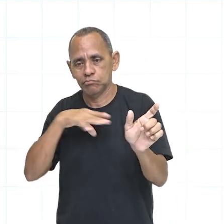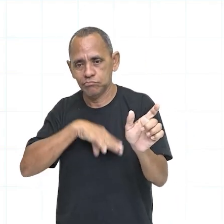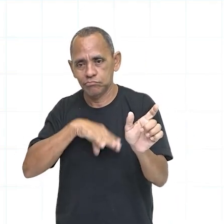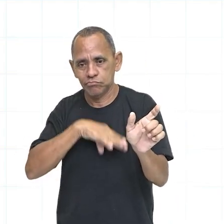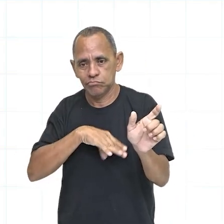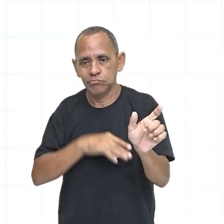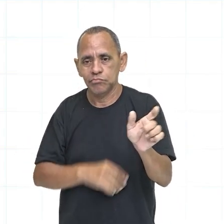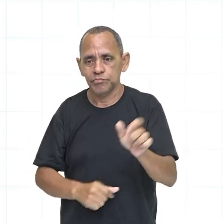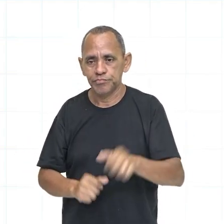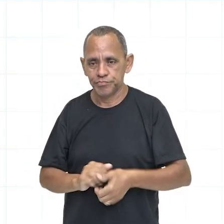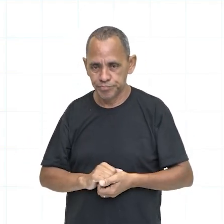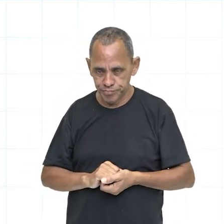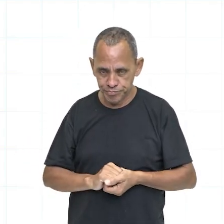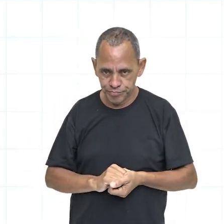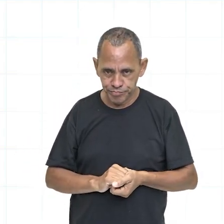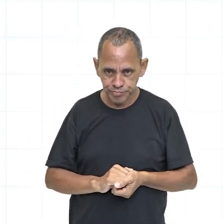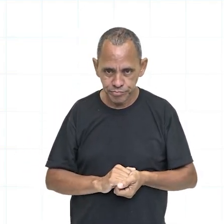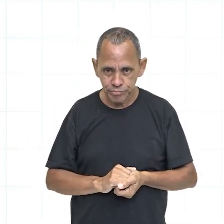Consequently,